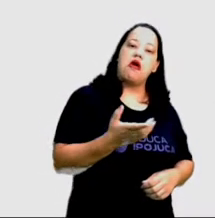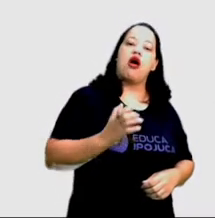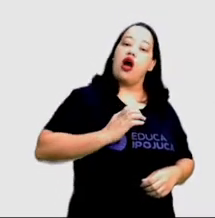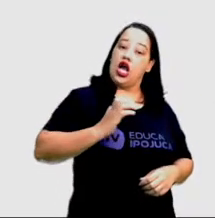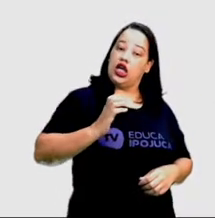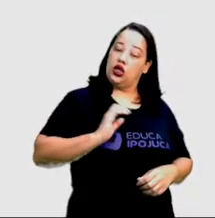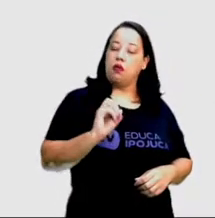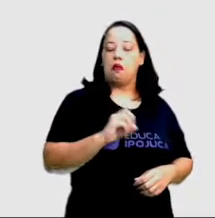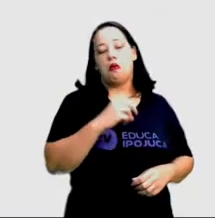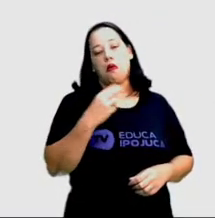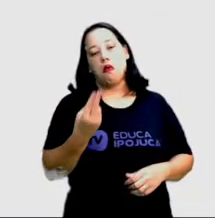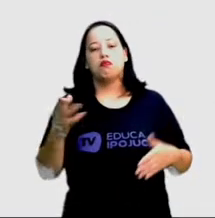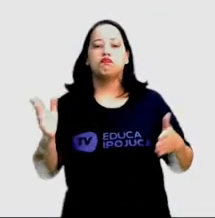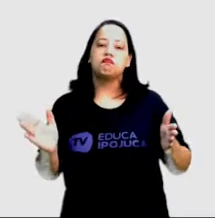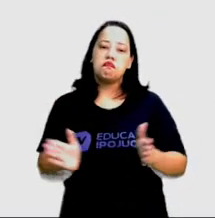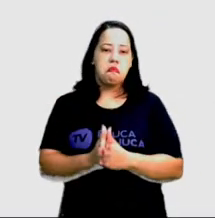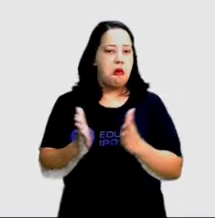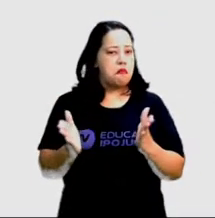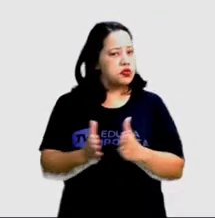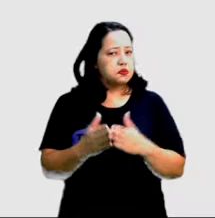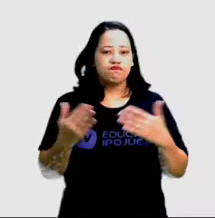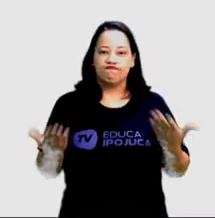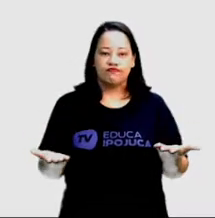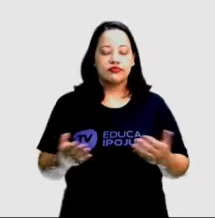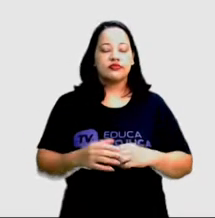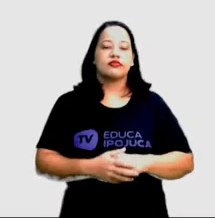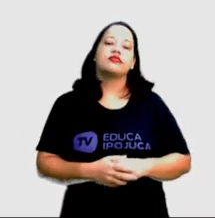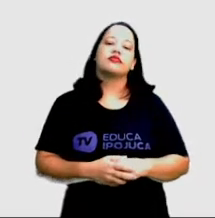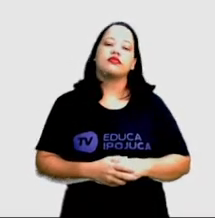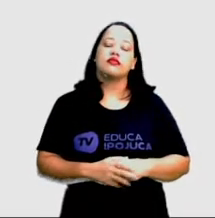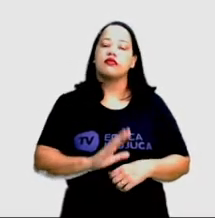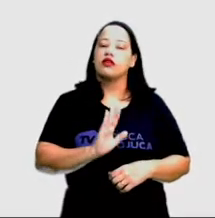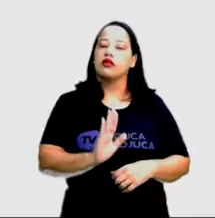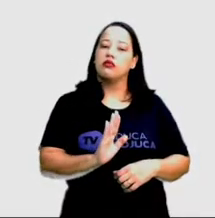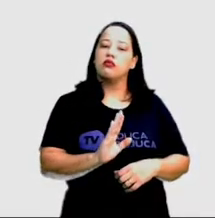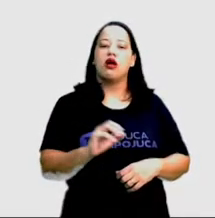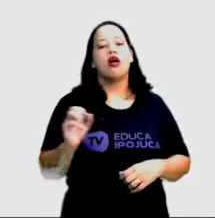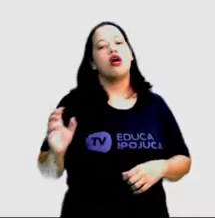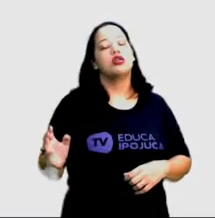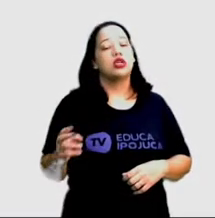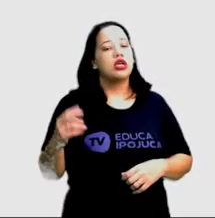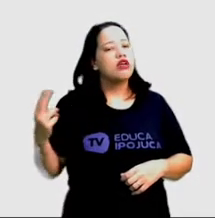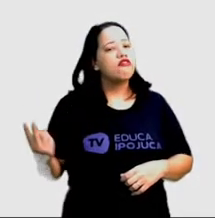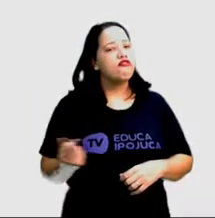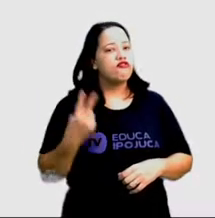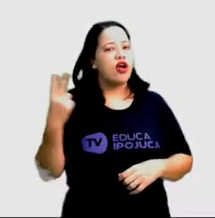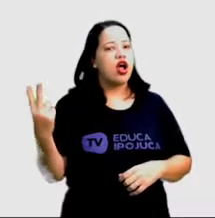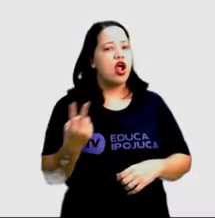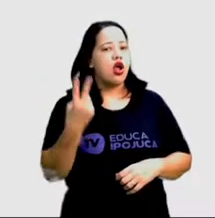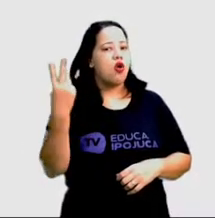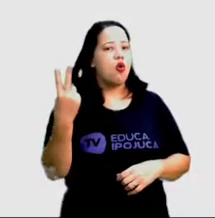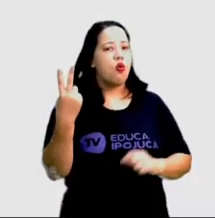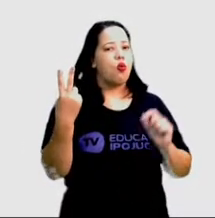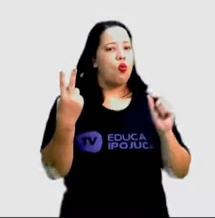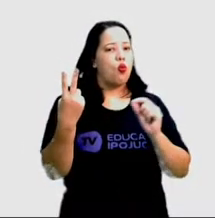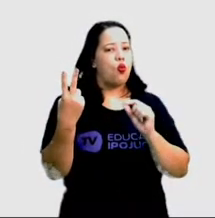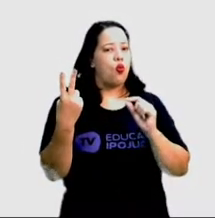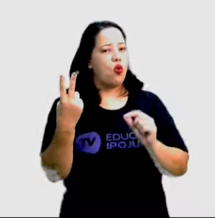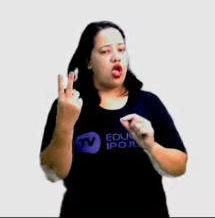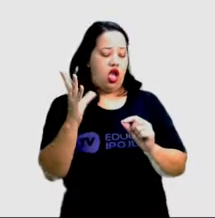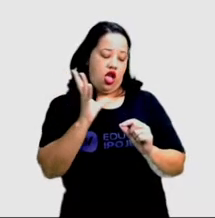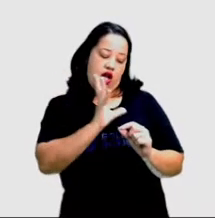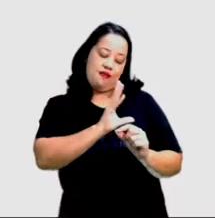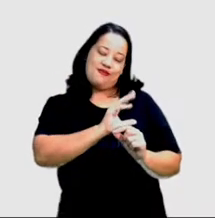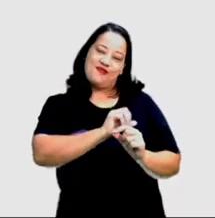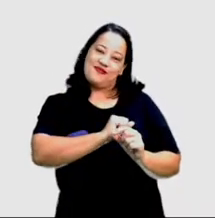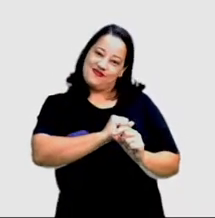também podem ser pobres. O que tem mais valor é o amor, o respeito,